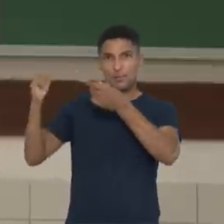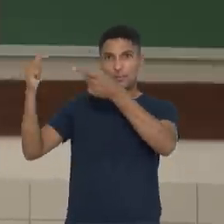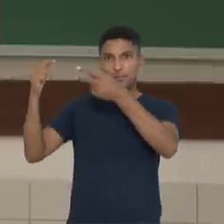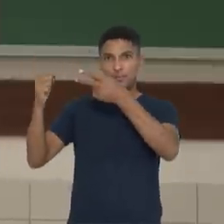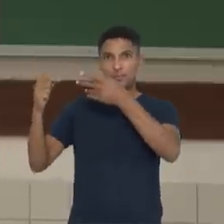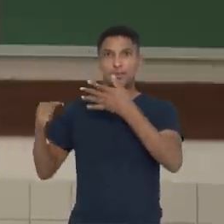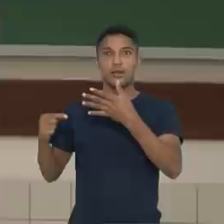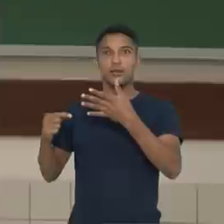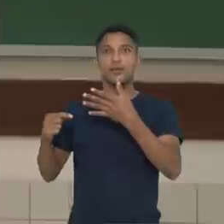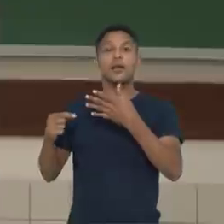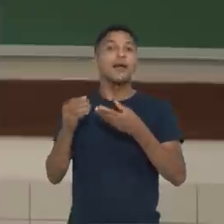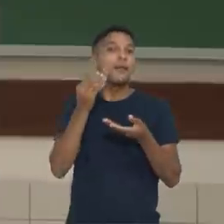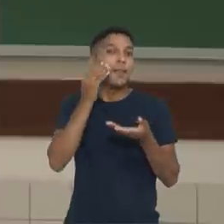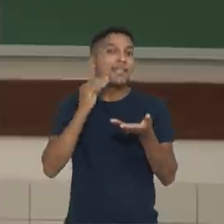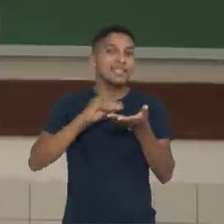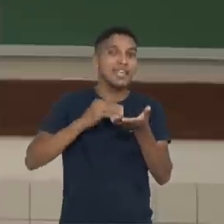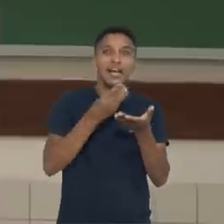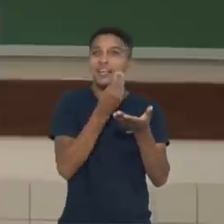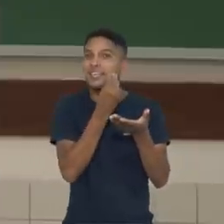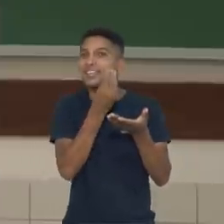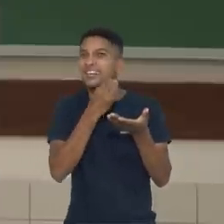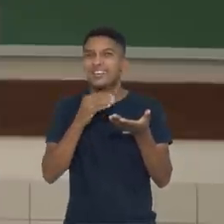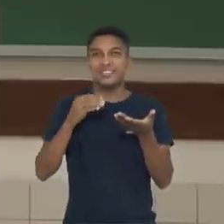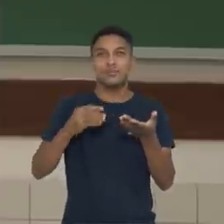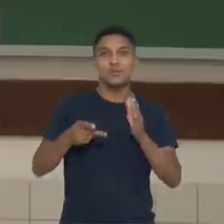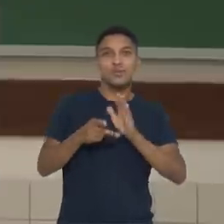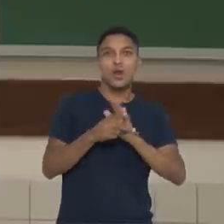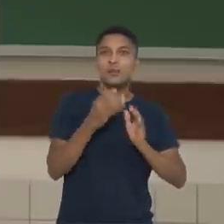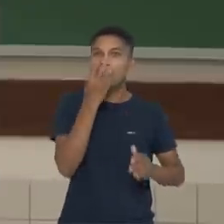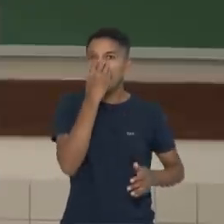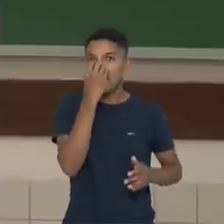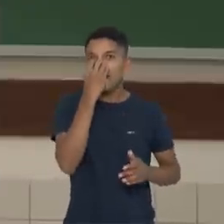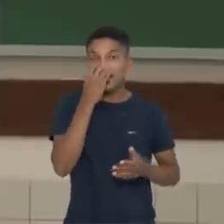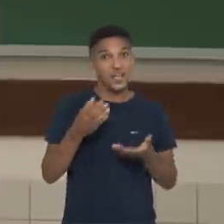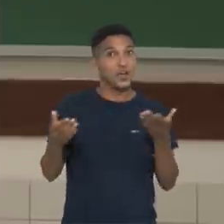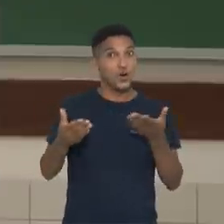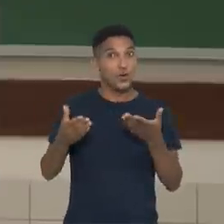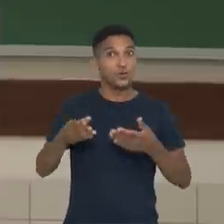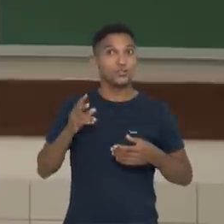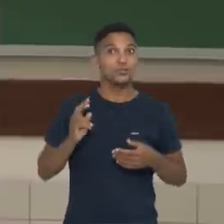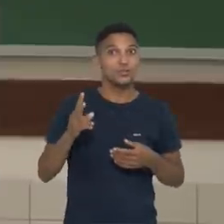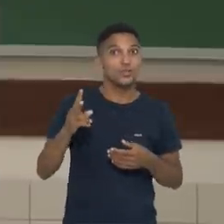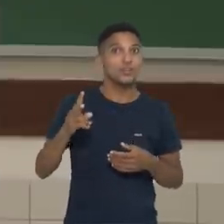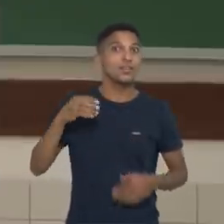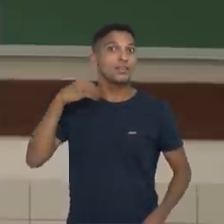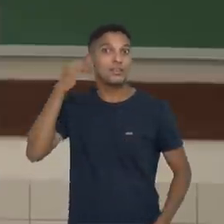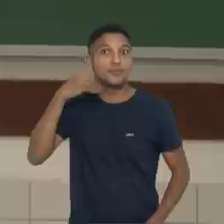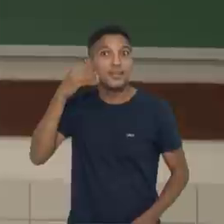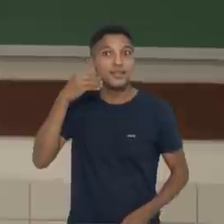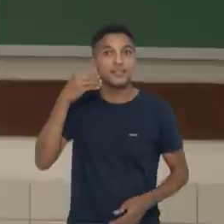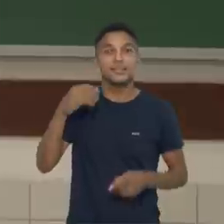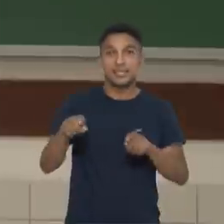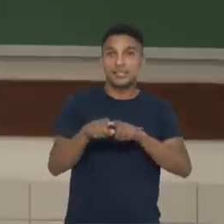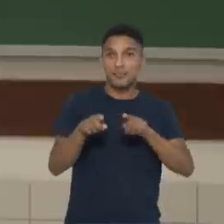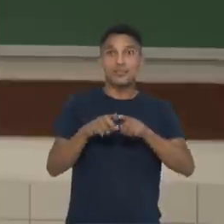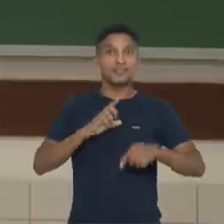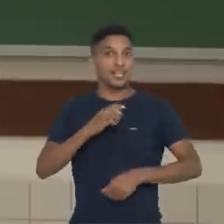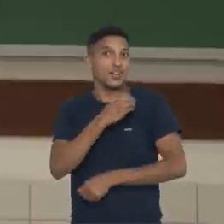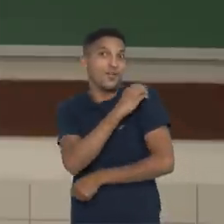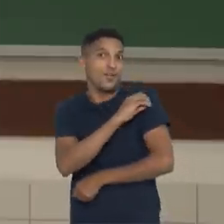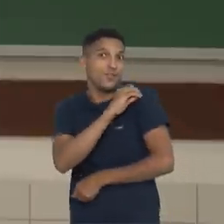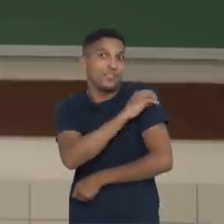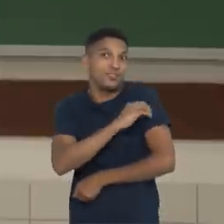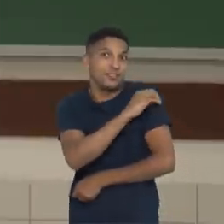a maquiagem, né? E hoje nós vamos continuar com as nossas experiências, né? Vai ter oficina também e vamos ver o que nós